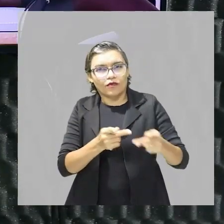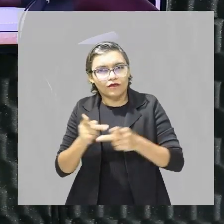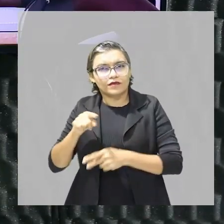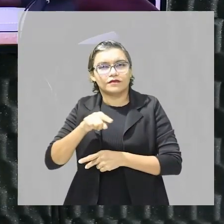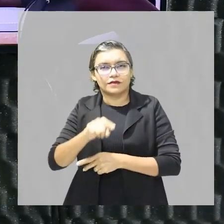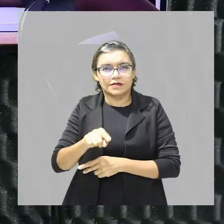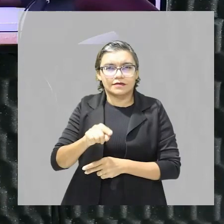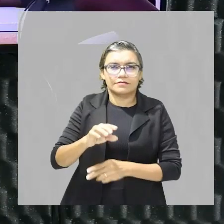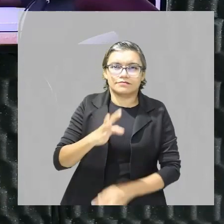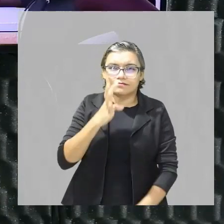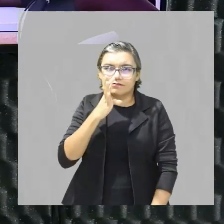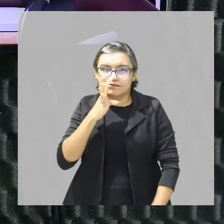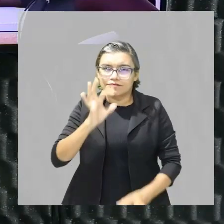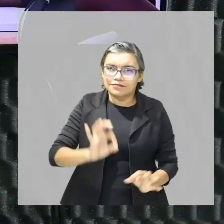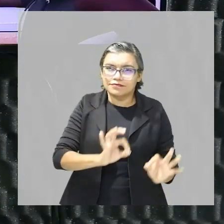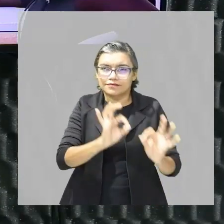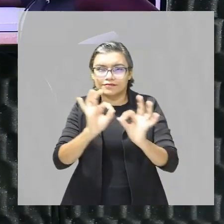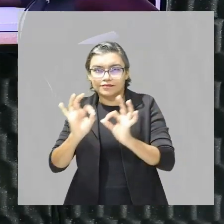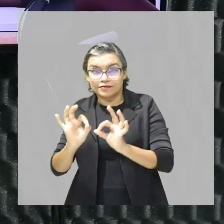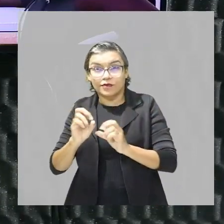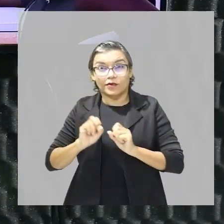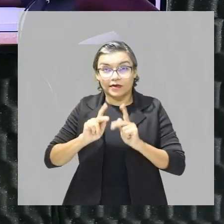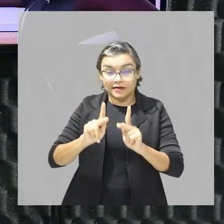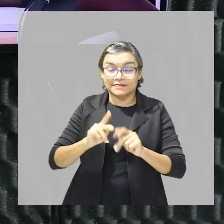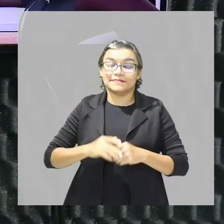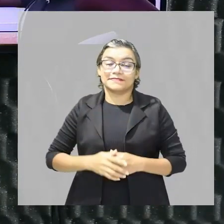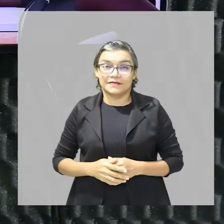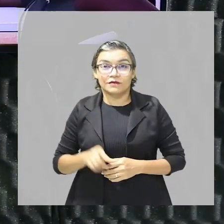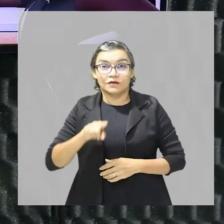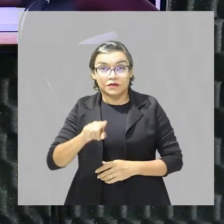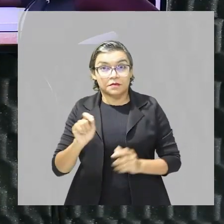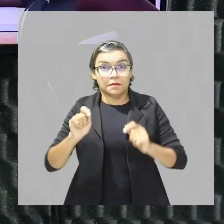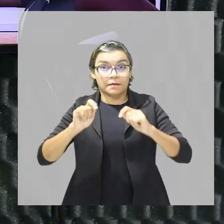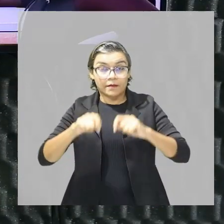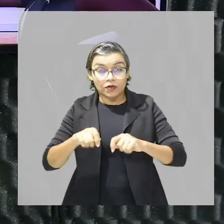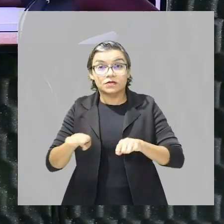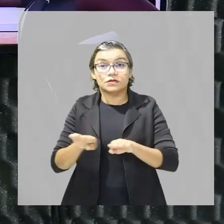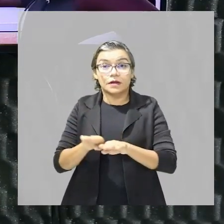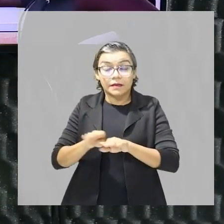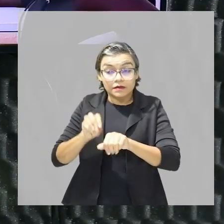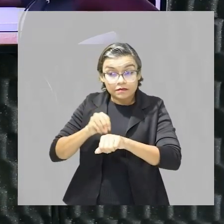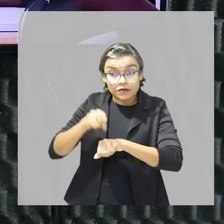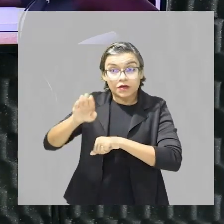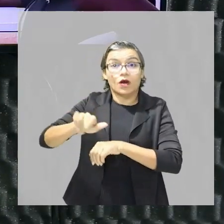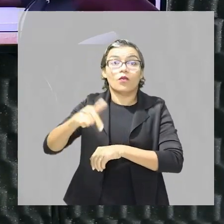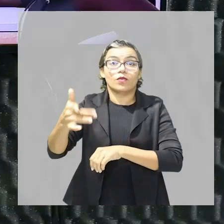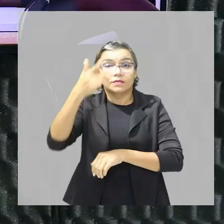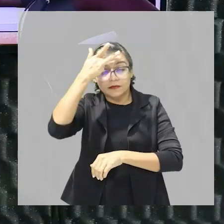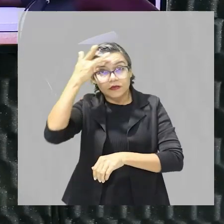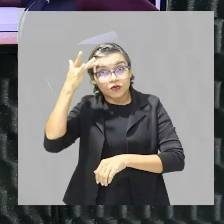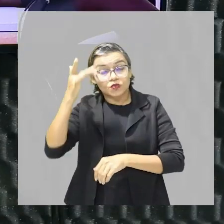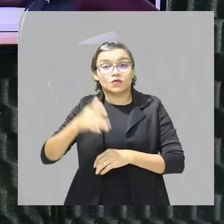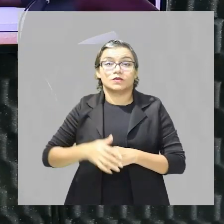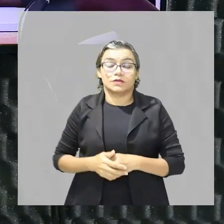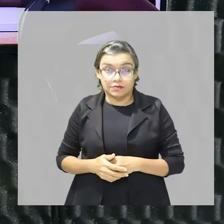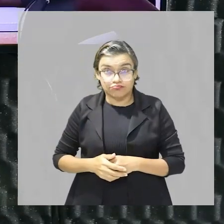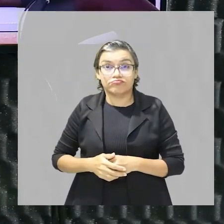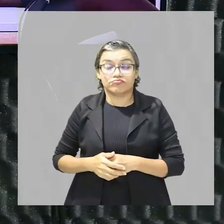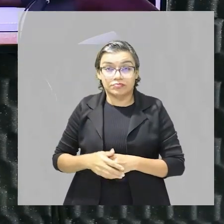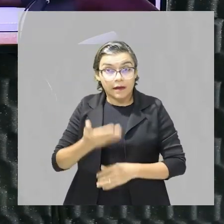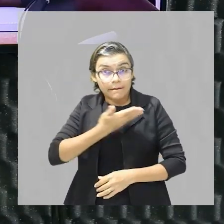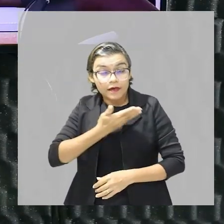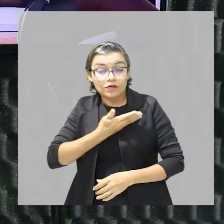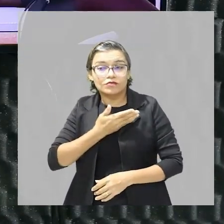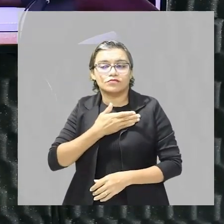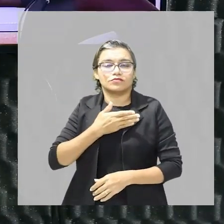a interagir conosco nessas aulas Tá bom então você pode até indicar para os seus amigos é importante que você consiga indicar para os seus